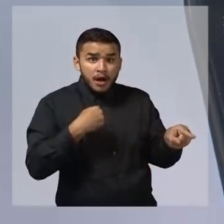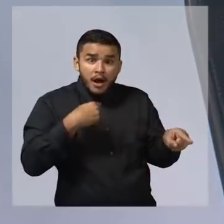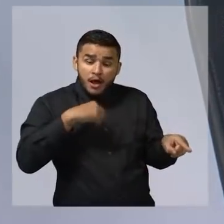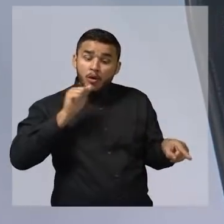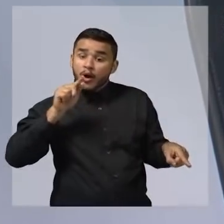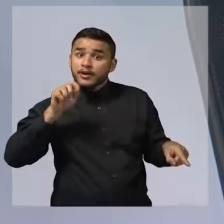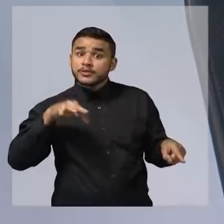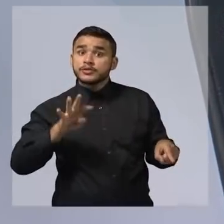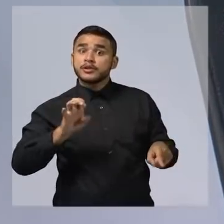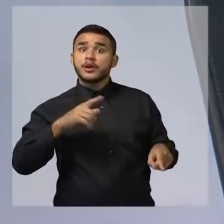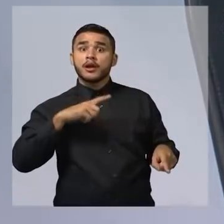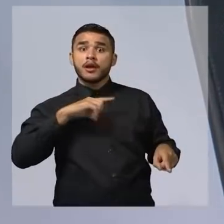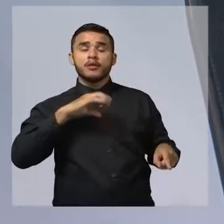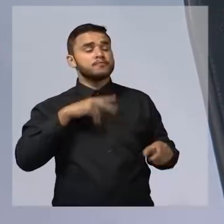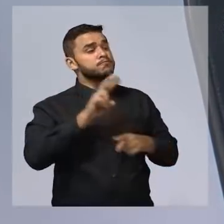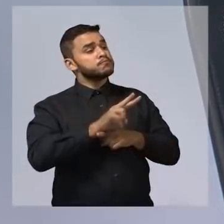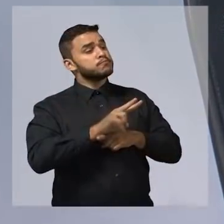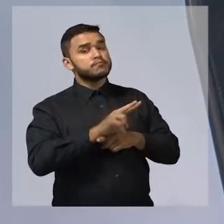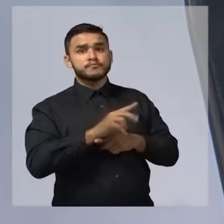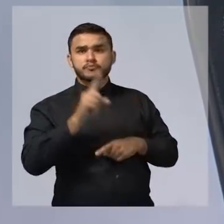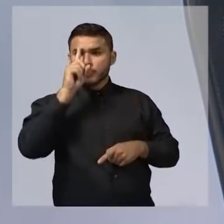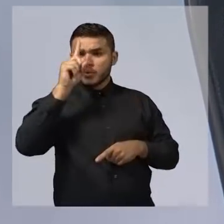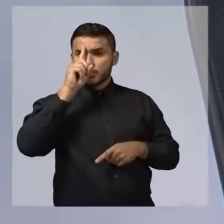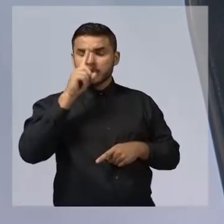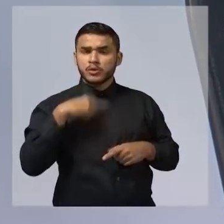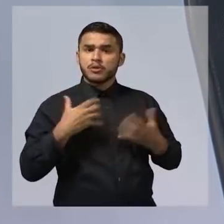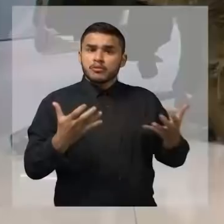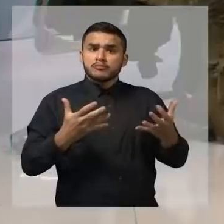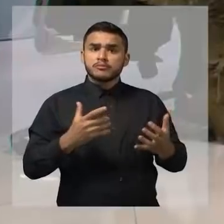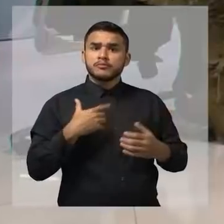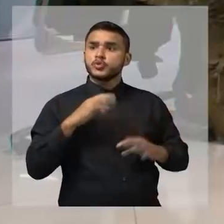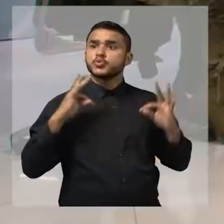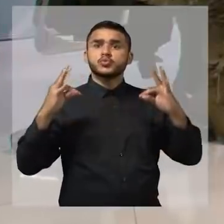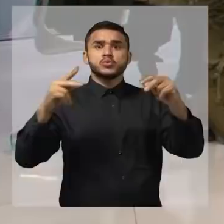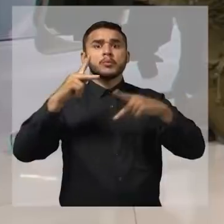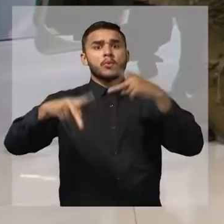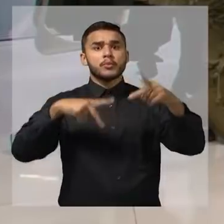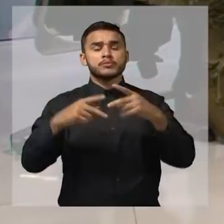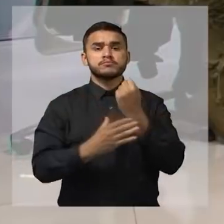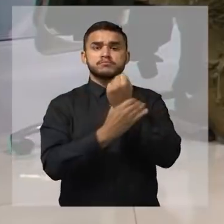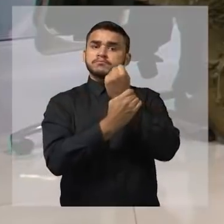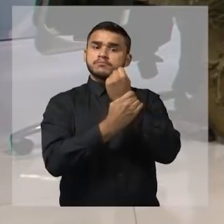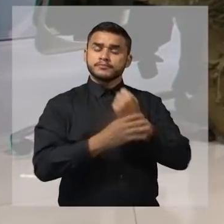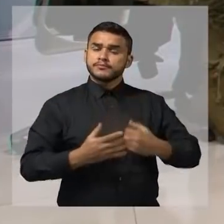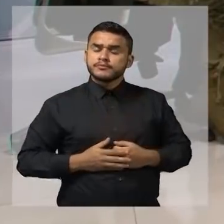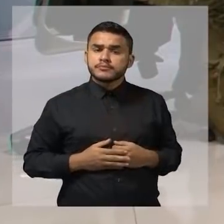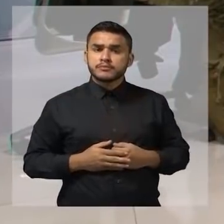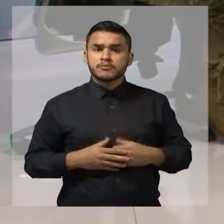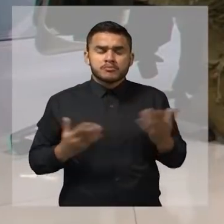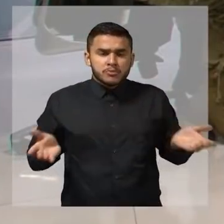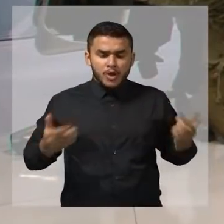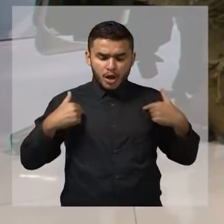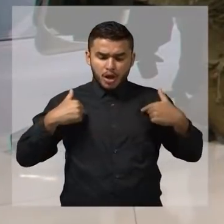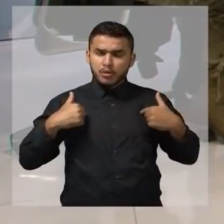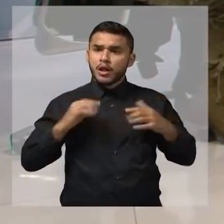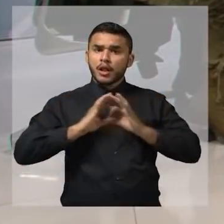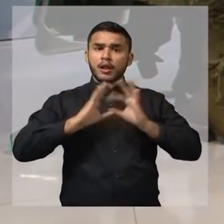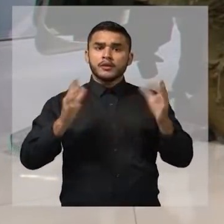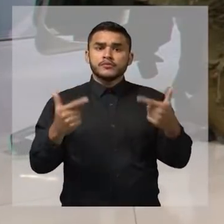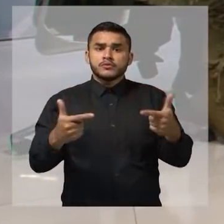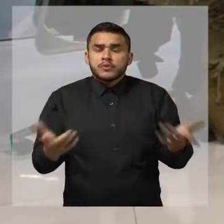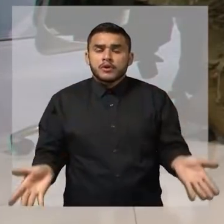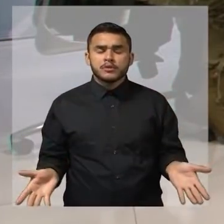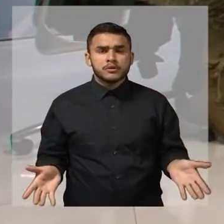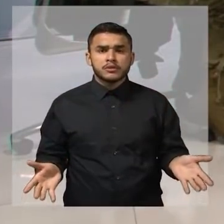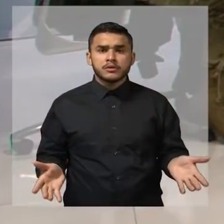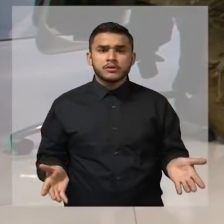vida dele todo dia para poder defender a população. E se ele não tem o respaldo, como é que ele vai defender a população? Como é que